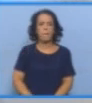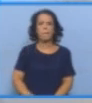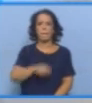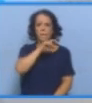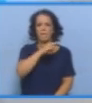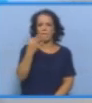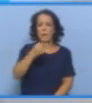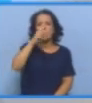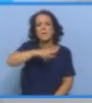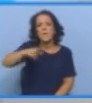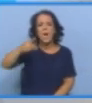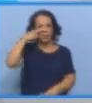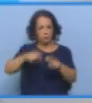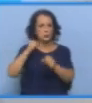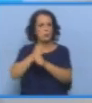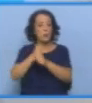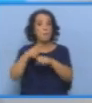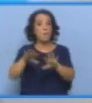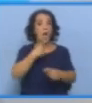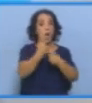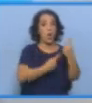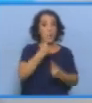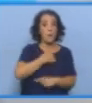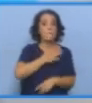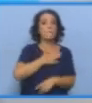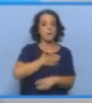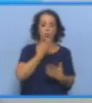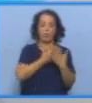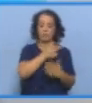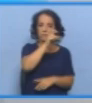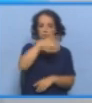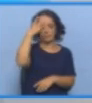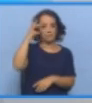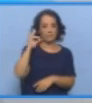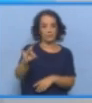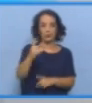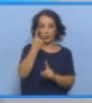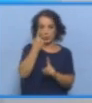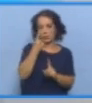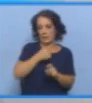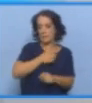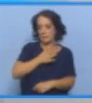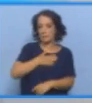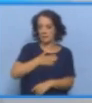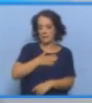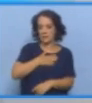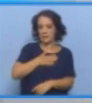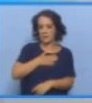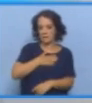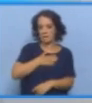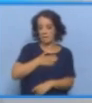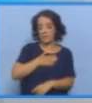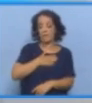milhares de trabalhadores, mas houve algumas empresas que o marcaram profundamente. Uma delas foi uma empresa que